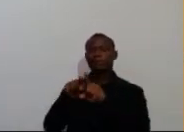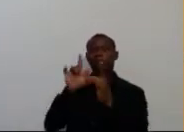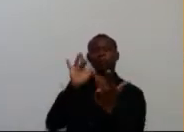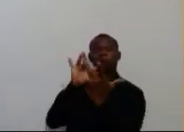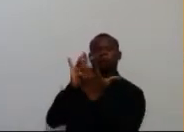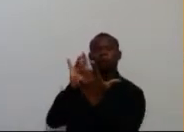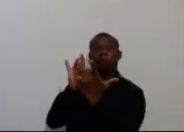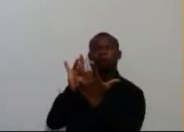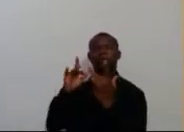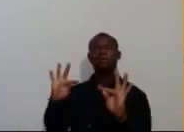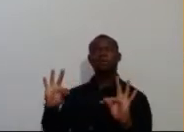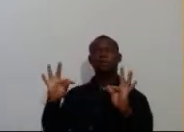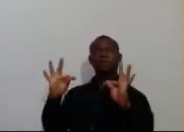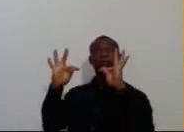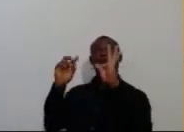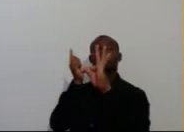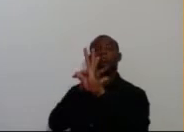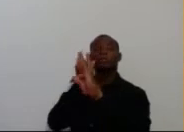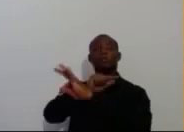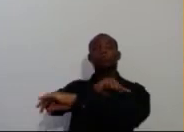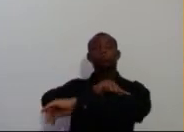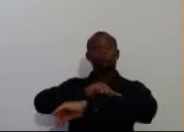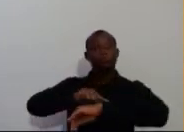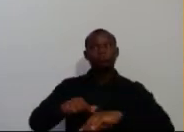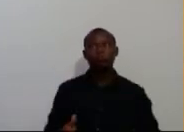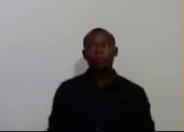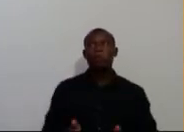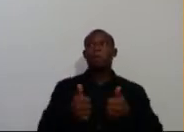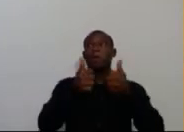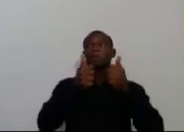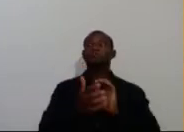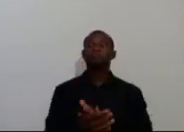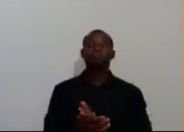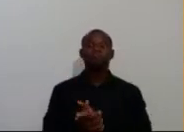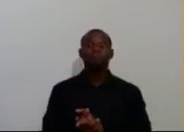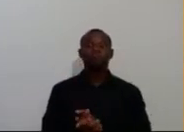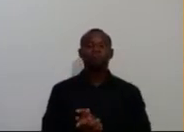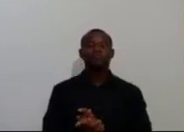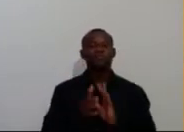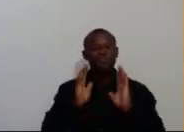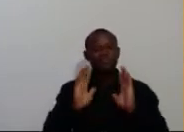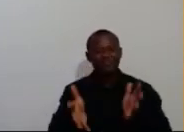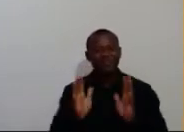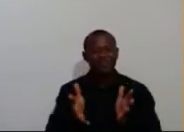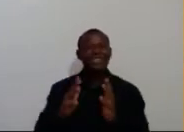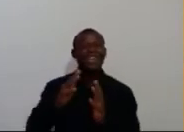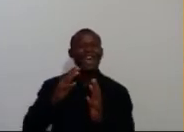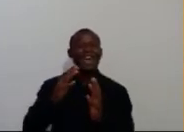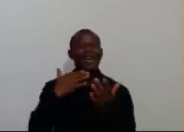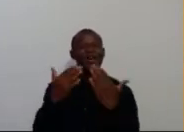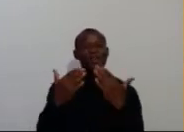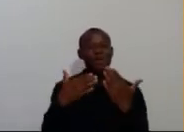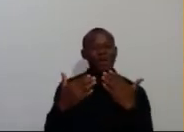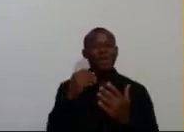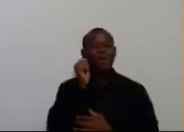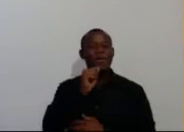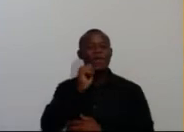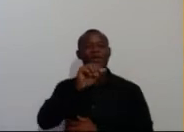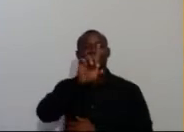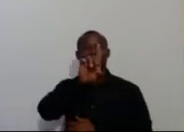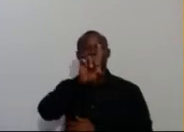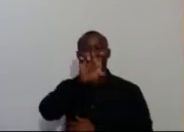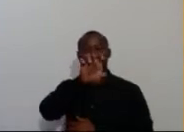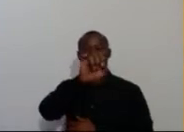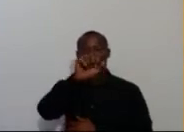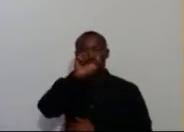Com certeza. Nós já tivemos aqui a nossa querida Deise, você acompanhou a Deise France? Sim, e justamente a